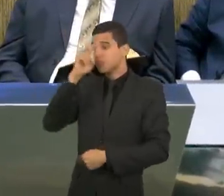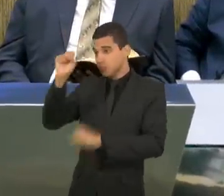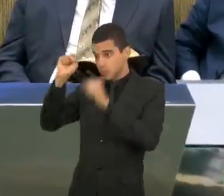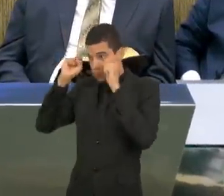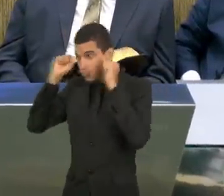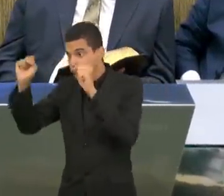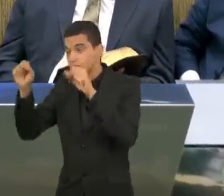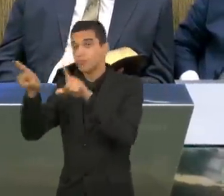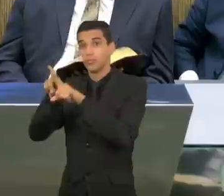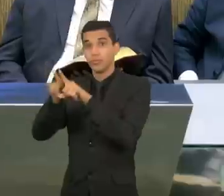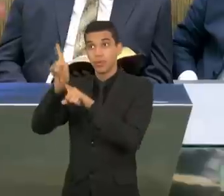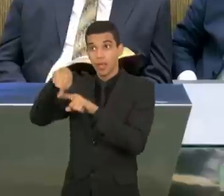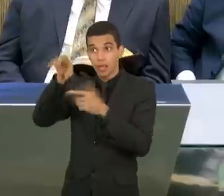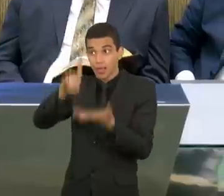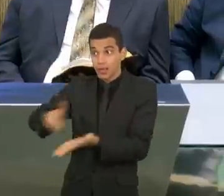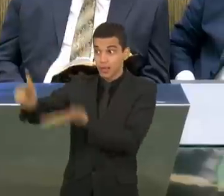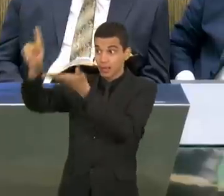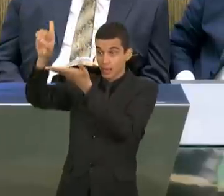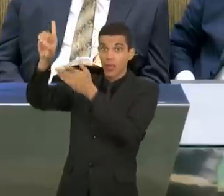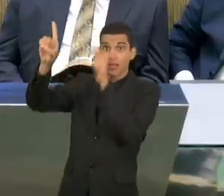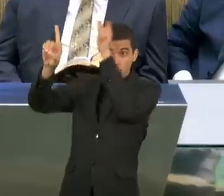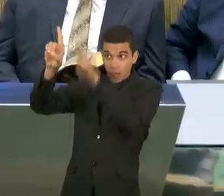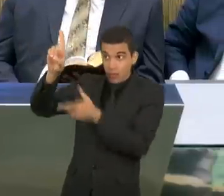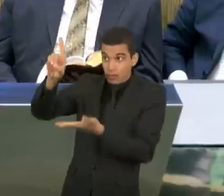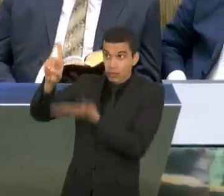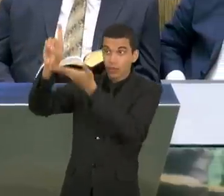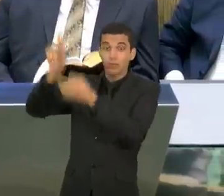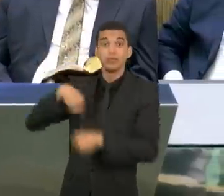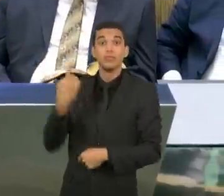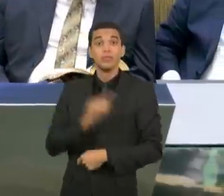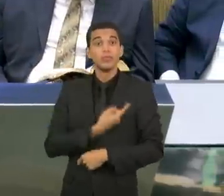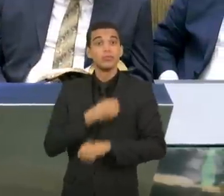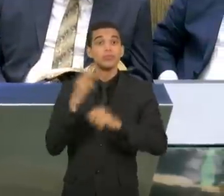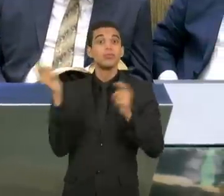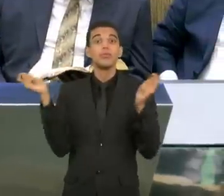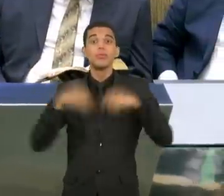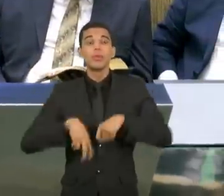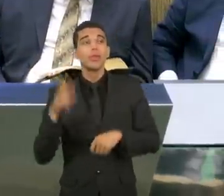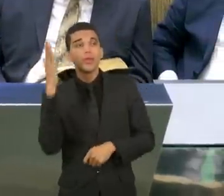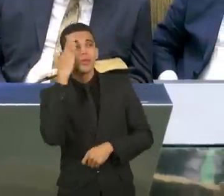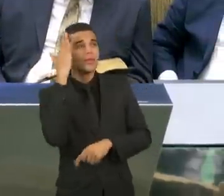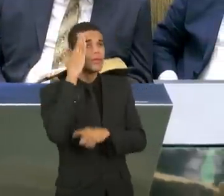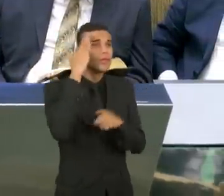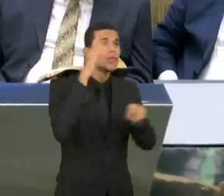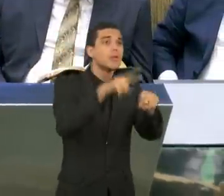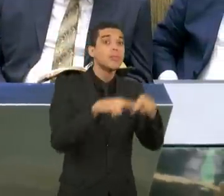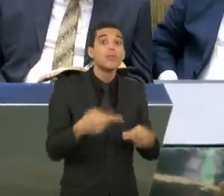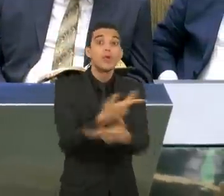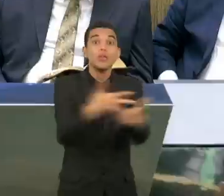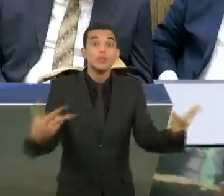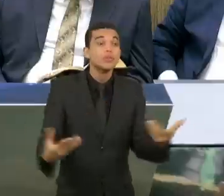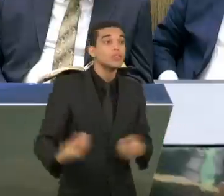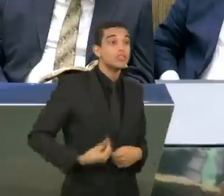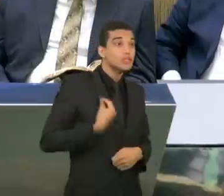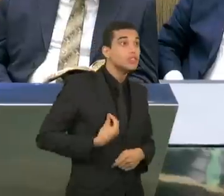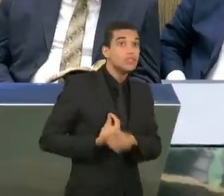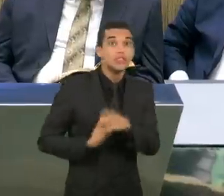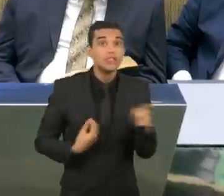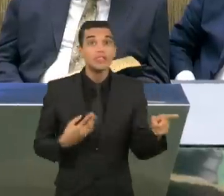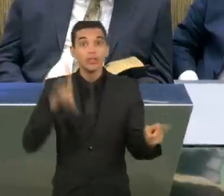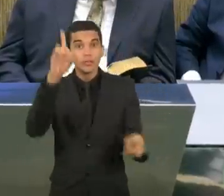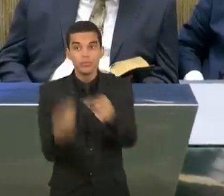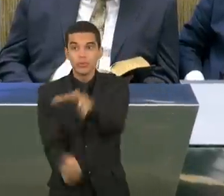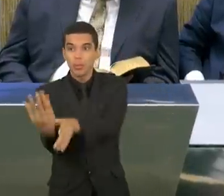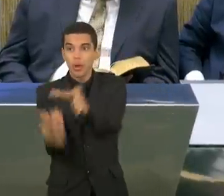sua divindade, se entende e claramente se vê pelas coisas que estão criadas, pelas coisas que estão o quê?